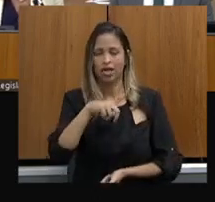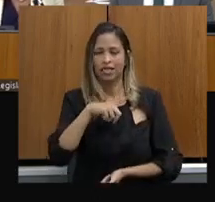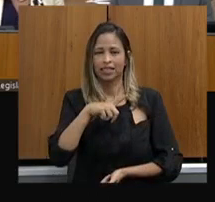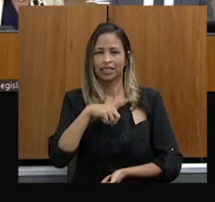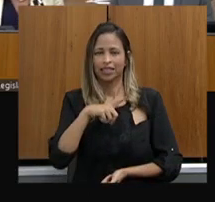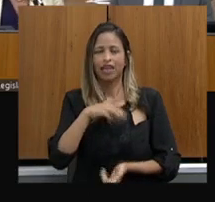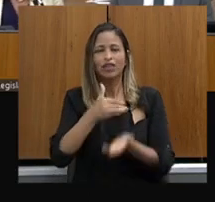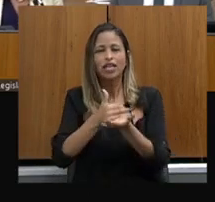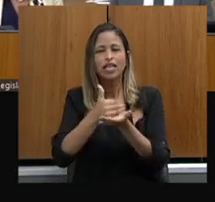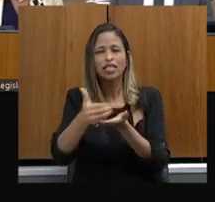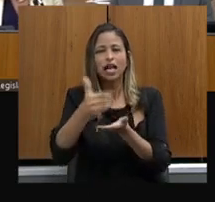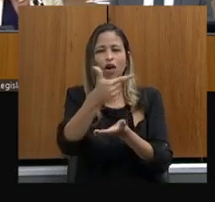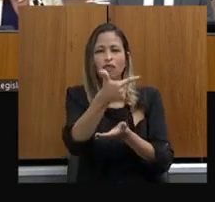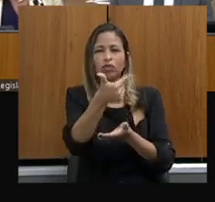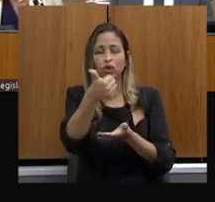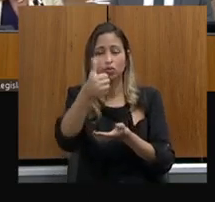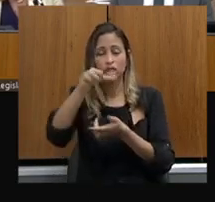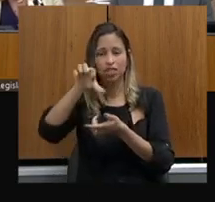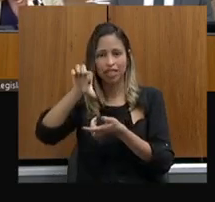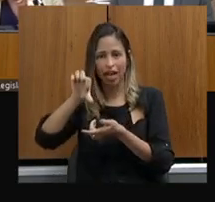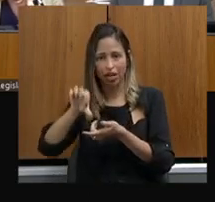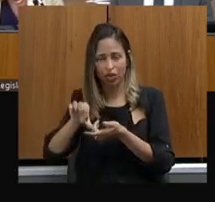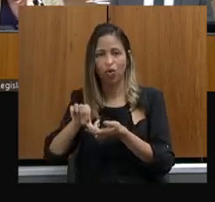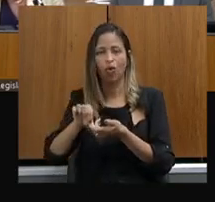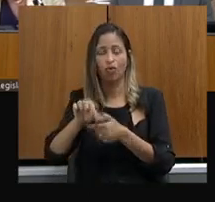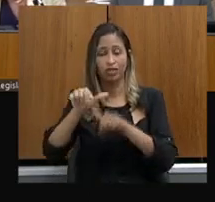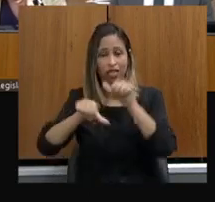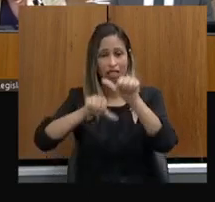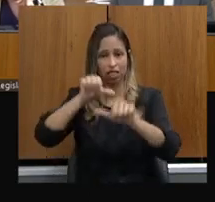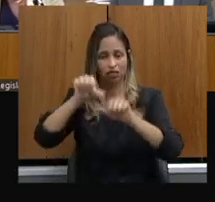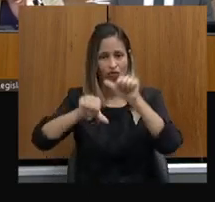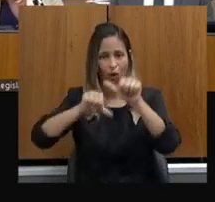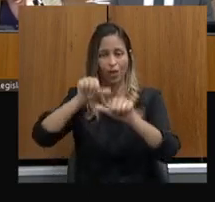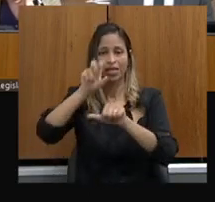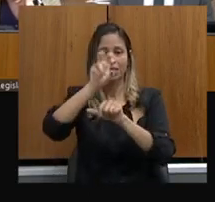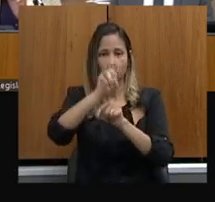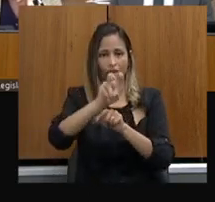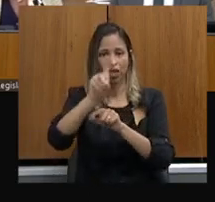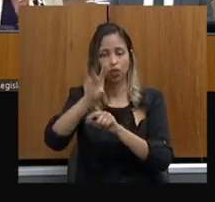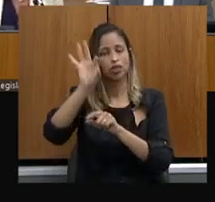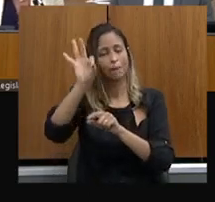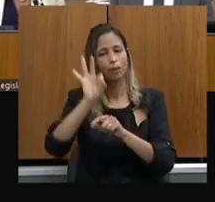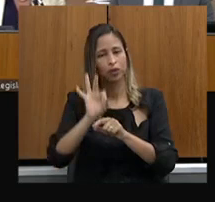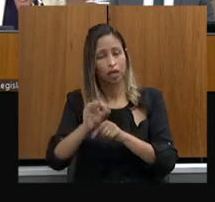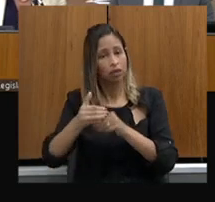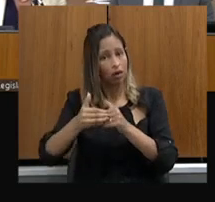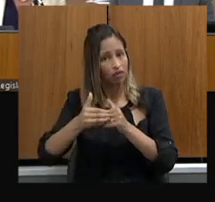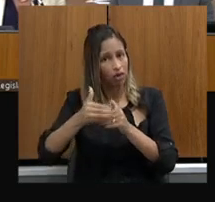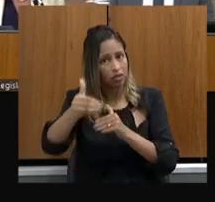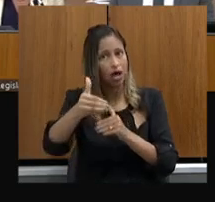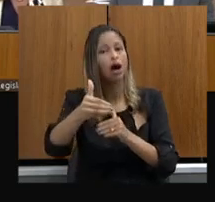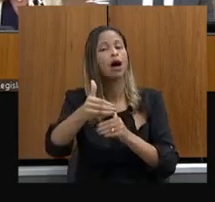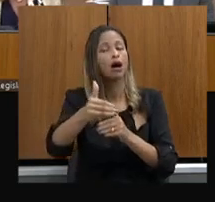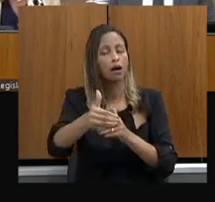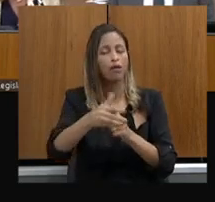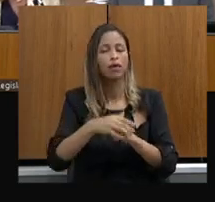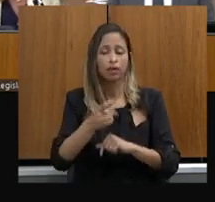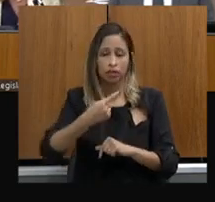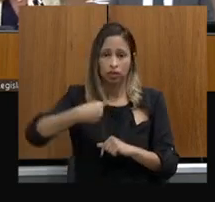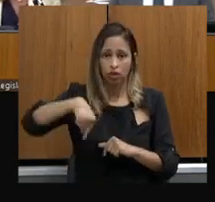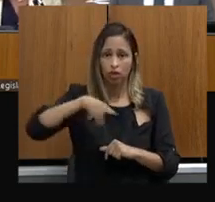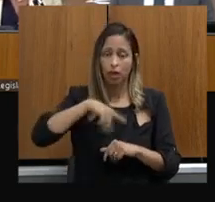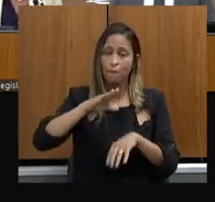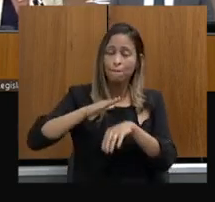iniciou no ano de 2019 com um índice de transformação digital de 52%, é uma evolução muito grande Estamos